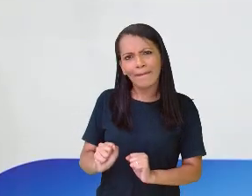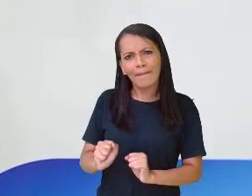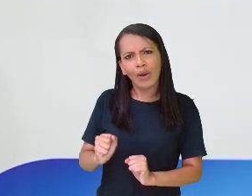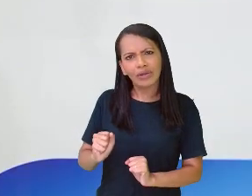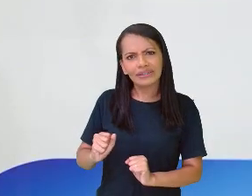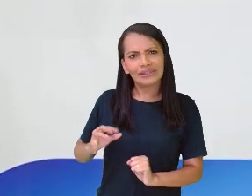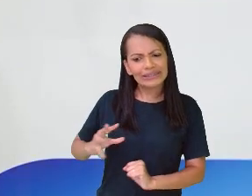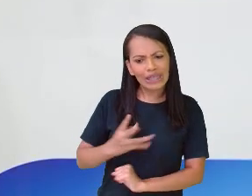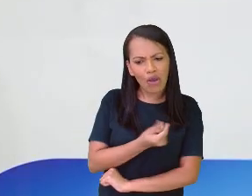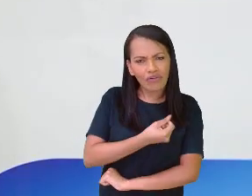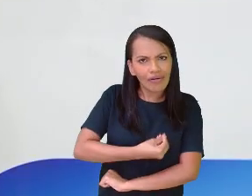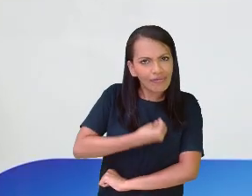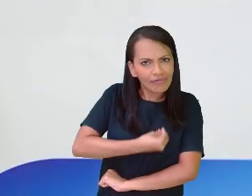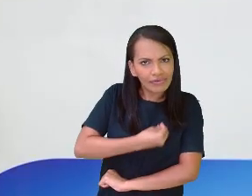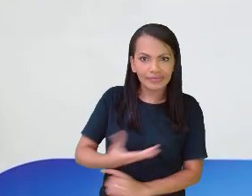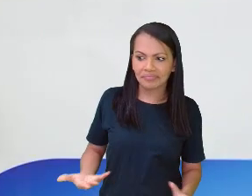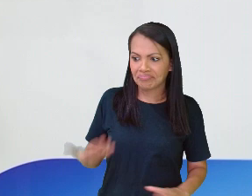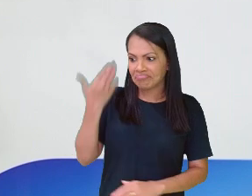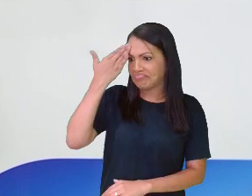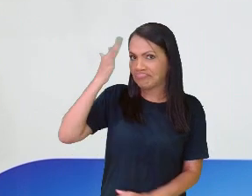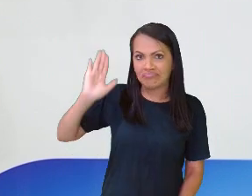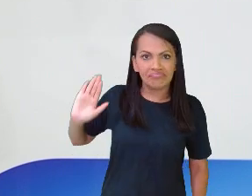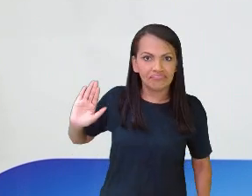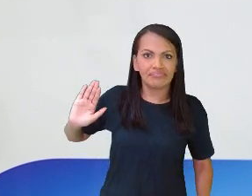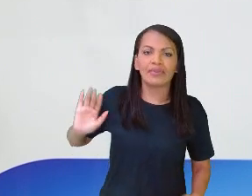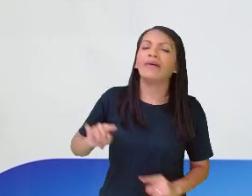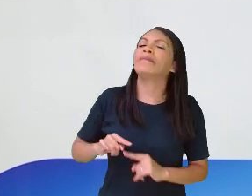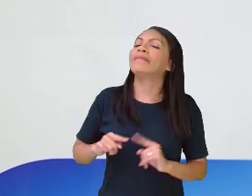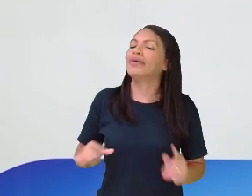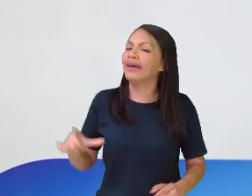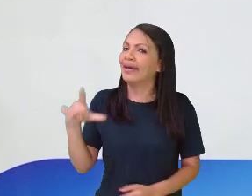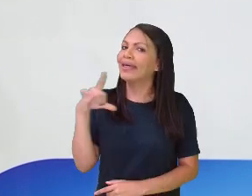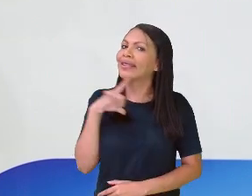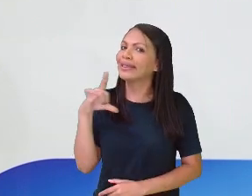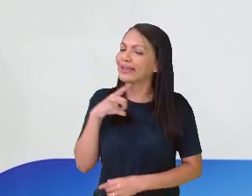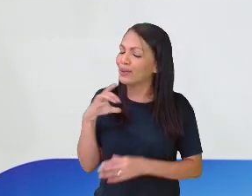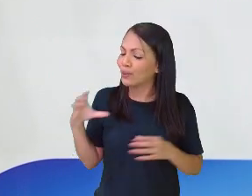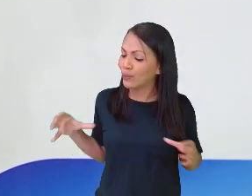vidas? Eu não sei. Mas tem um grupo de